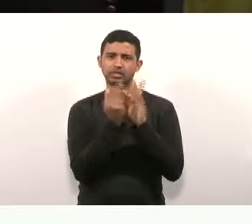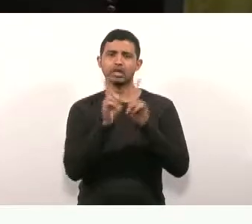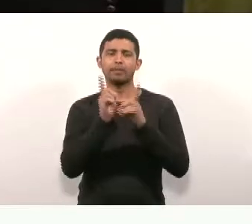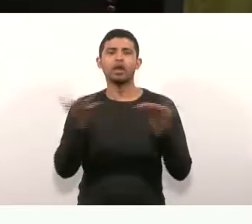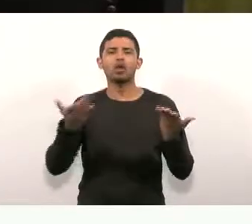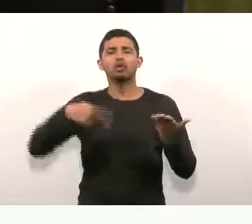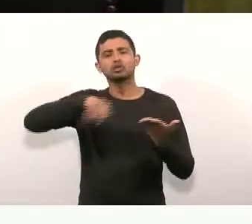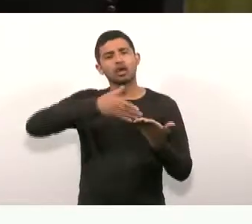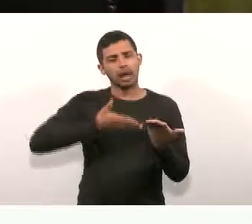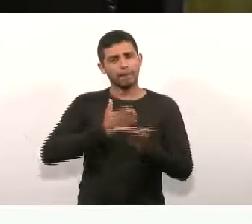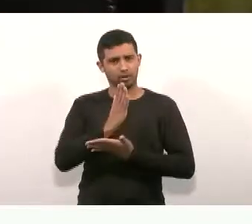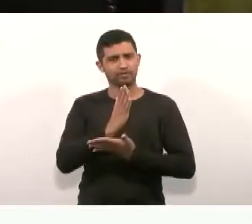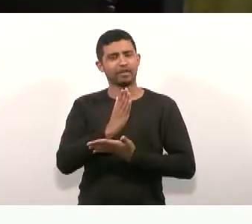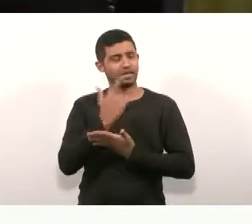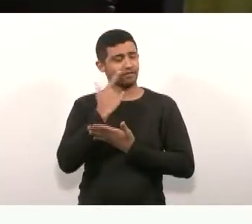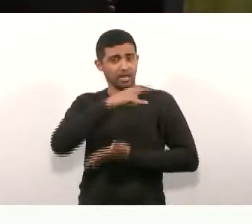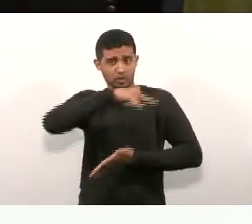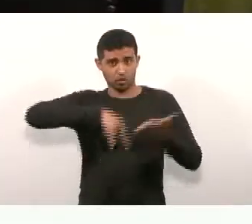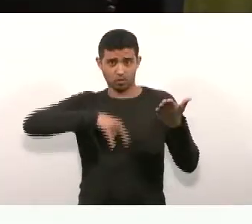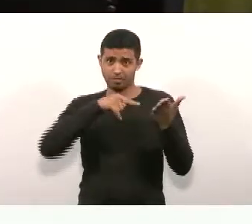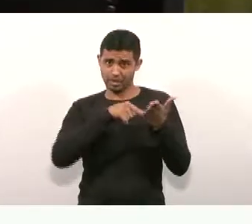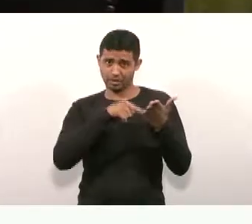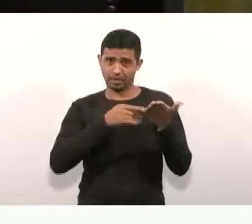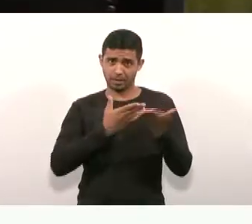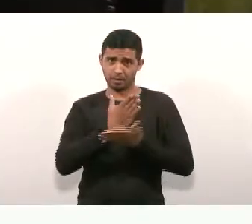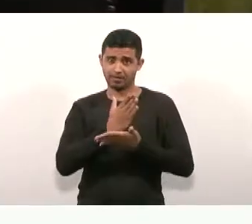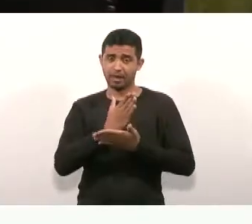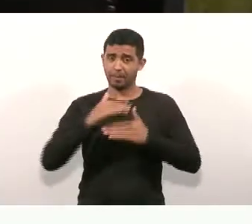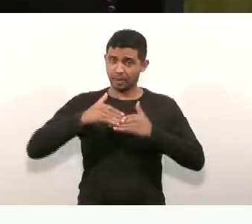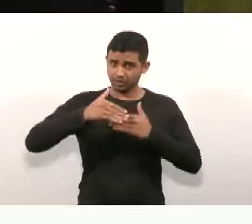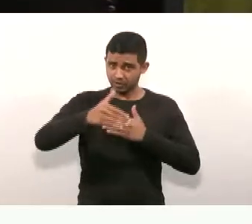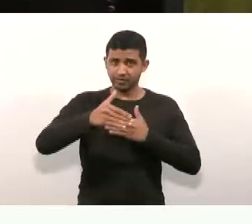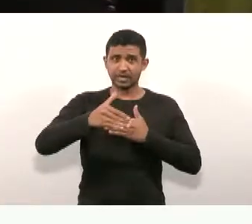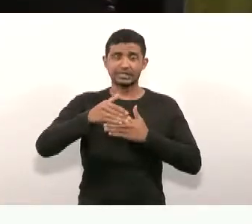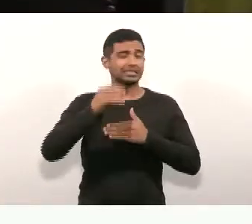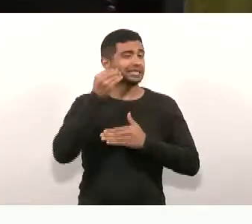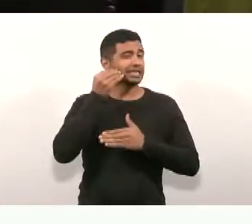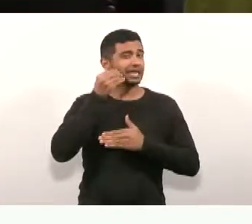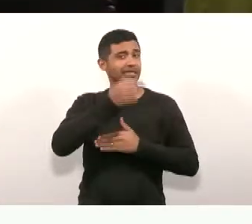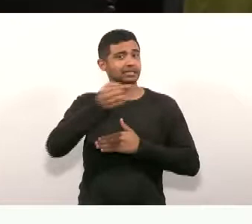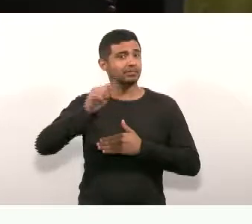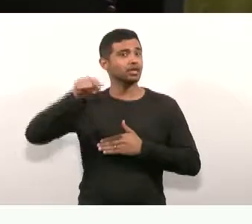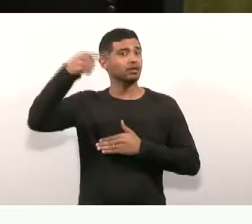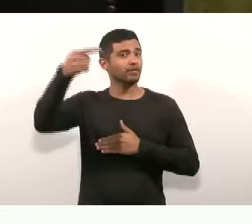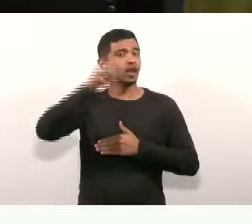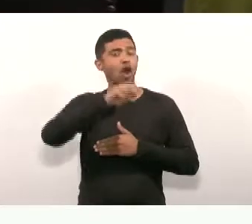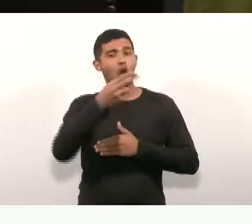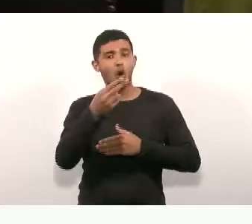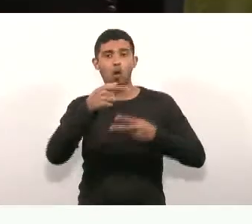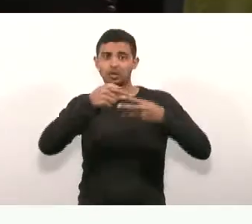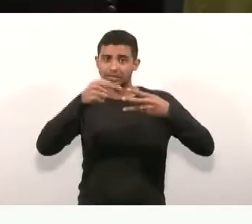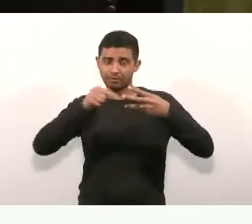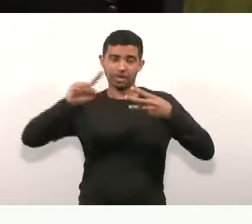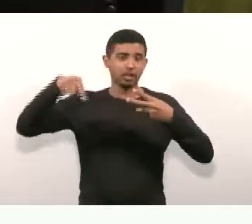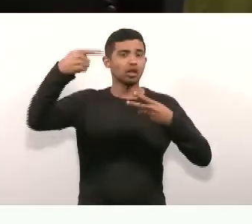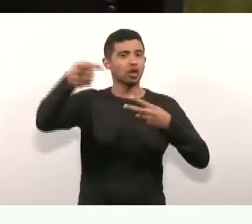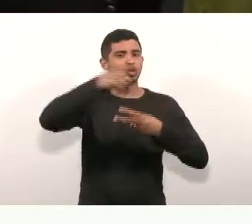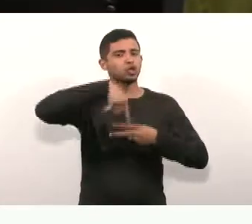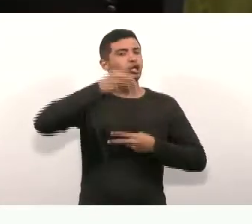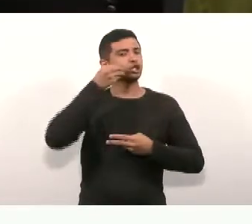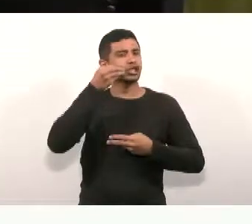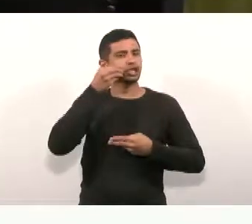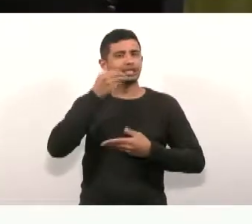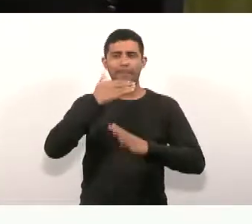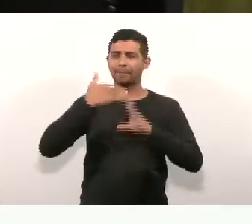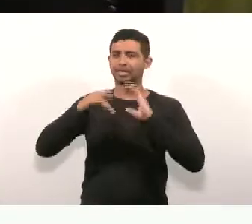aprovaríamos ele, ou seja, esse documento, e em breve, vamos tentar na semana que vem ou na outra, faremos isso chegar no governo estadual